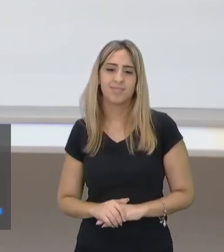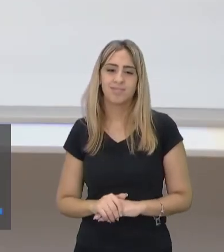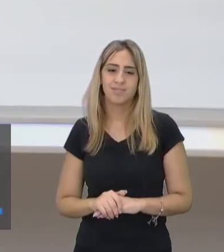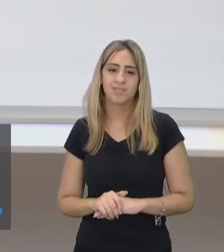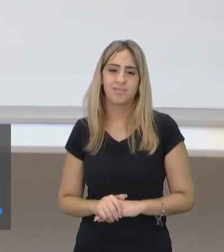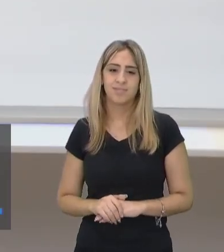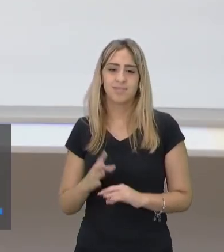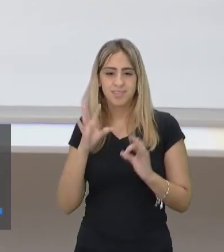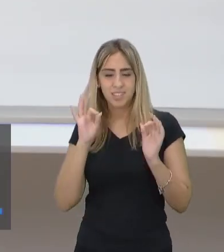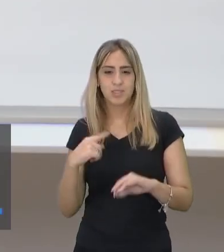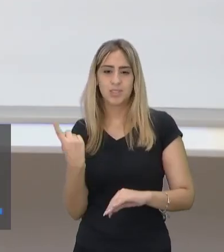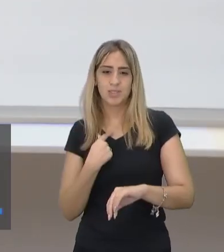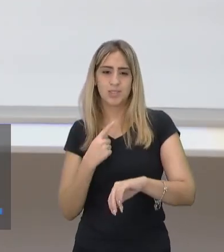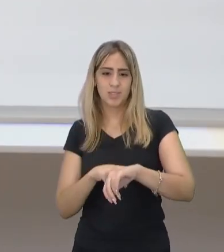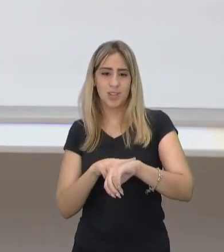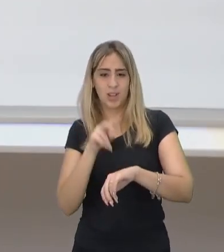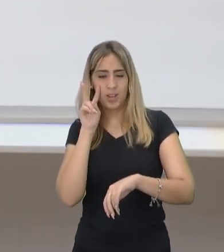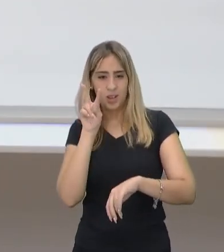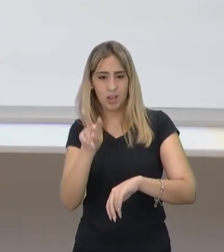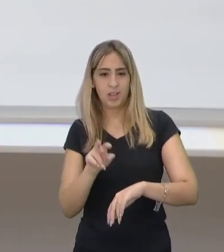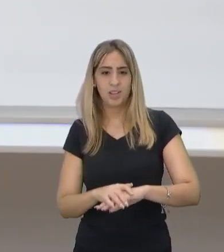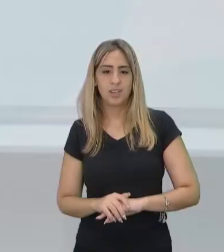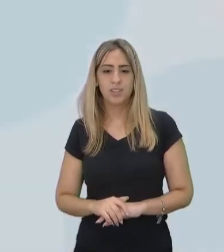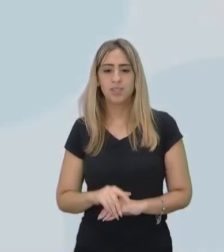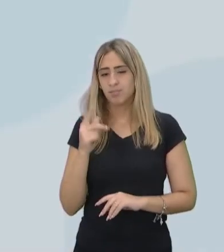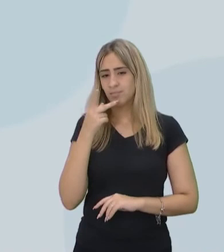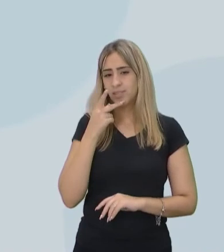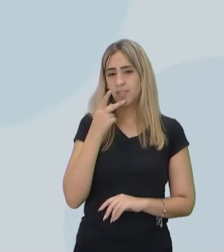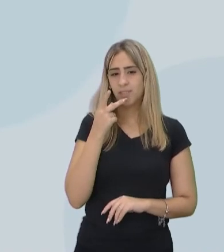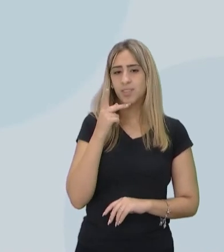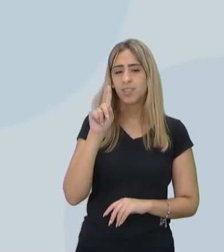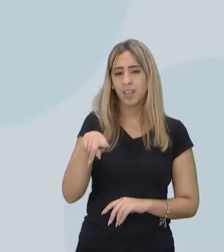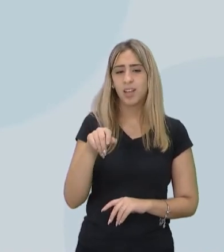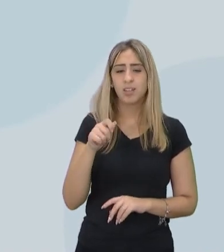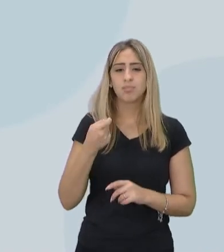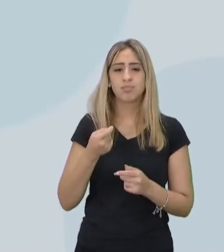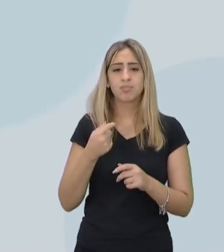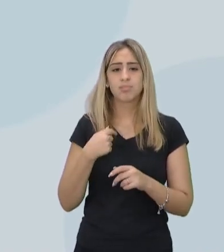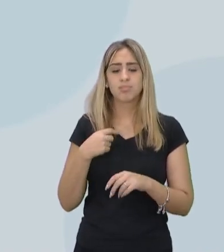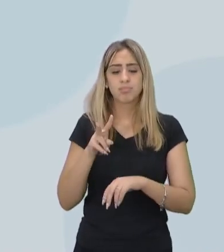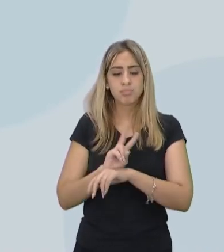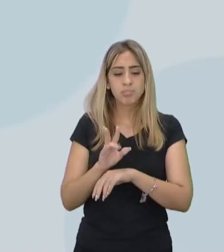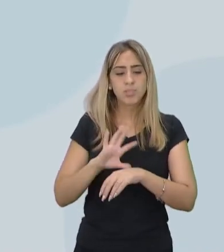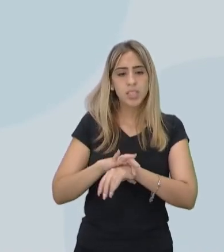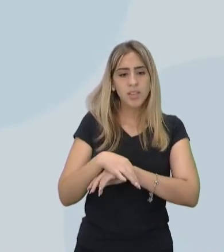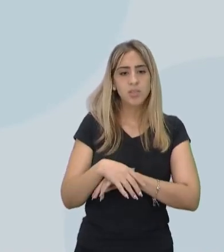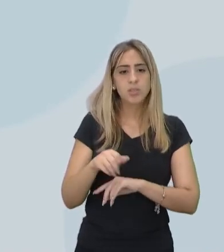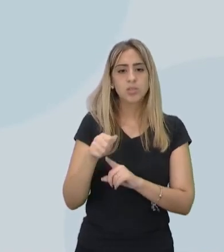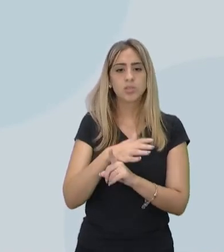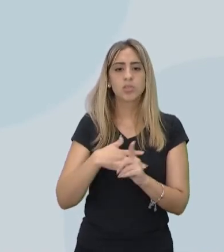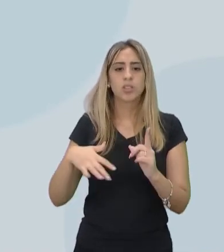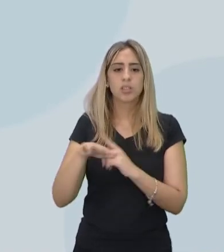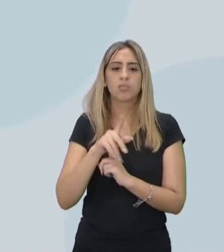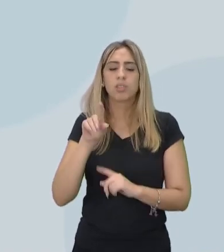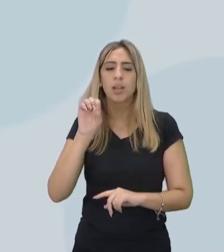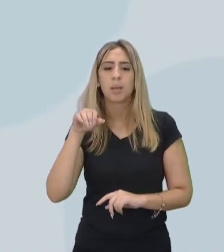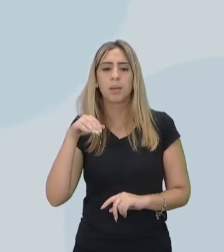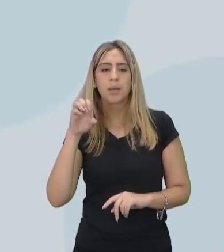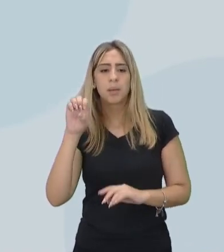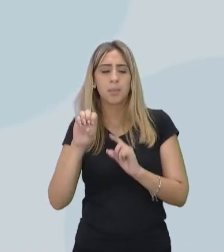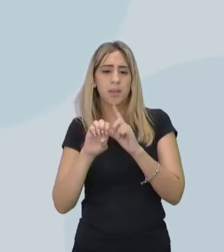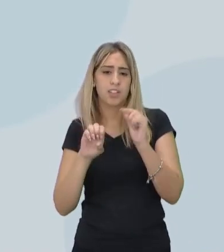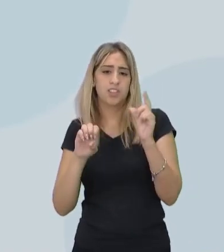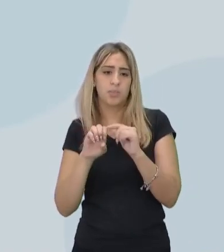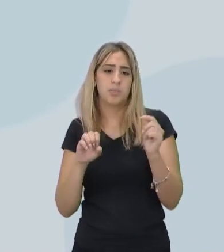nosso tempo, que bacana. É isso Olha lá, aí. isso que você está falando ó, é o serviço social, que é o terceiro tipo de empreendimento. Exato.